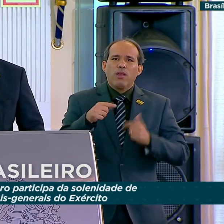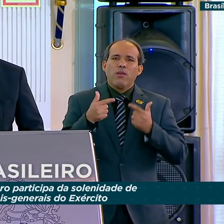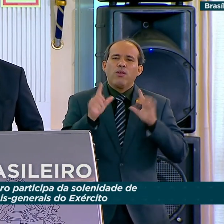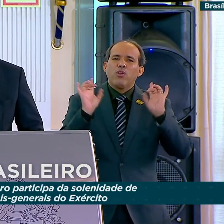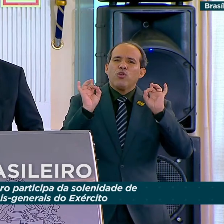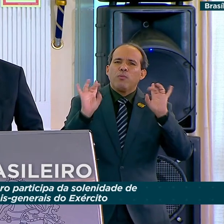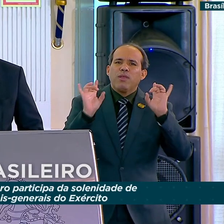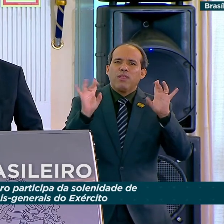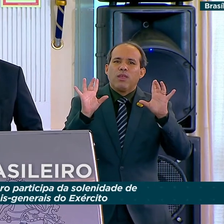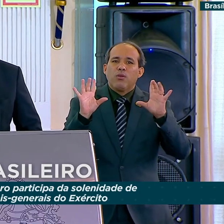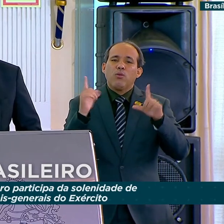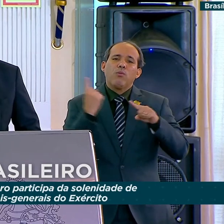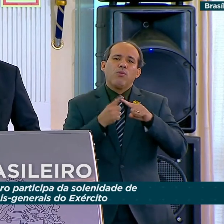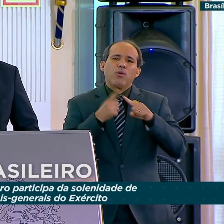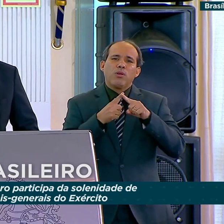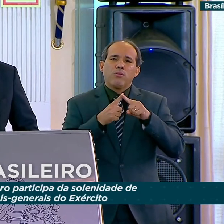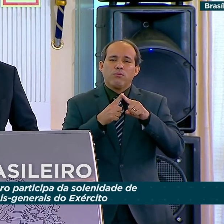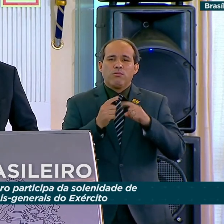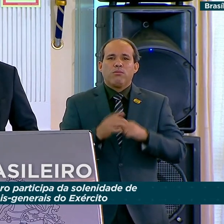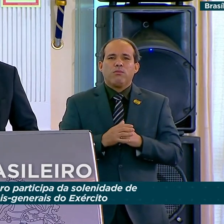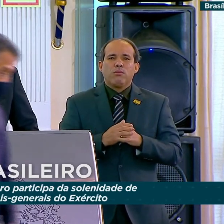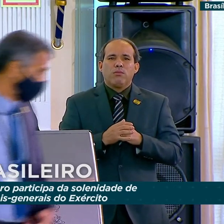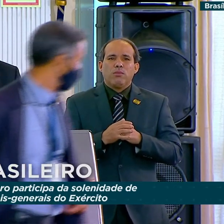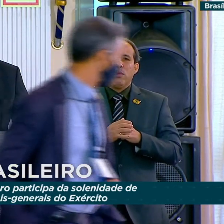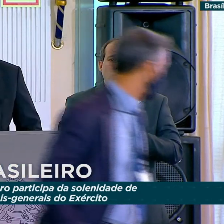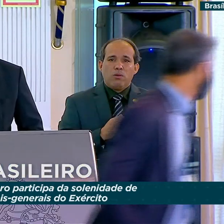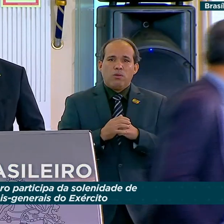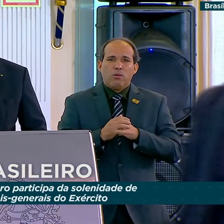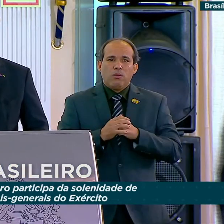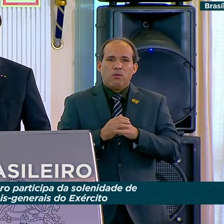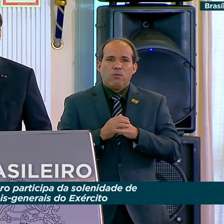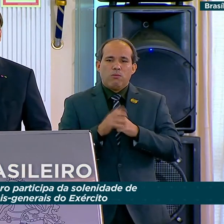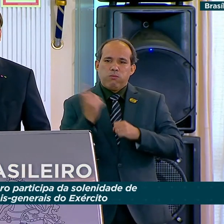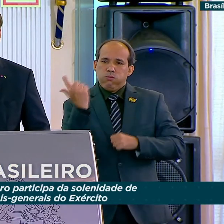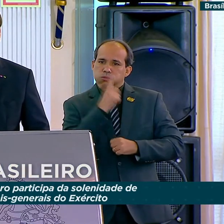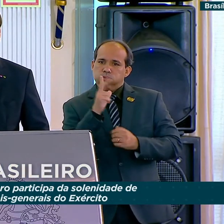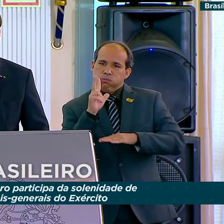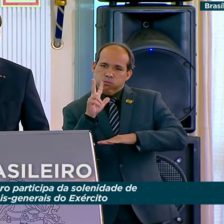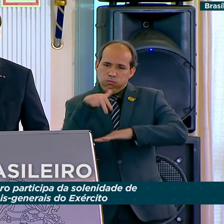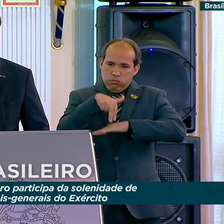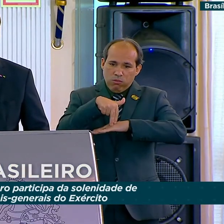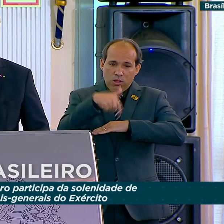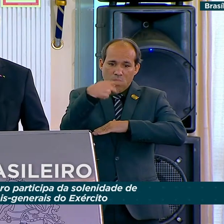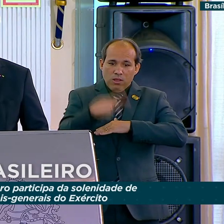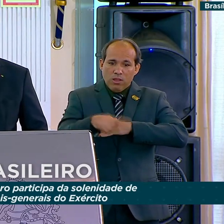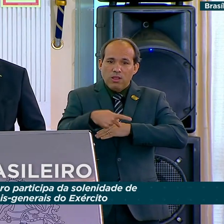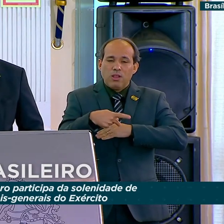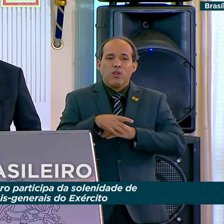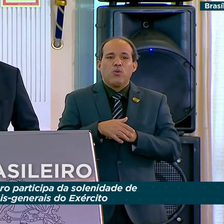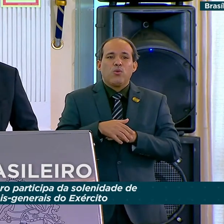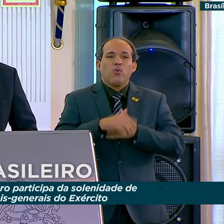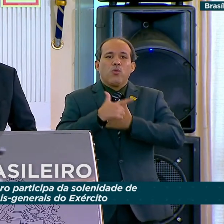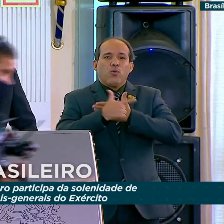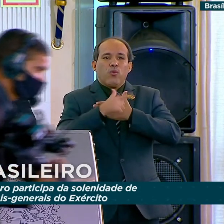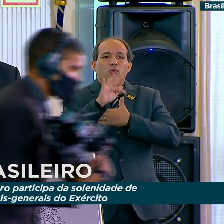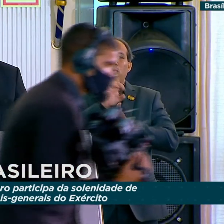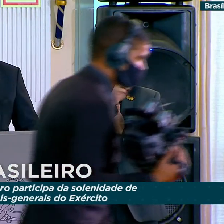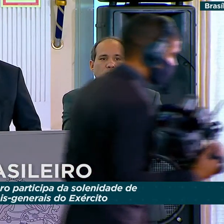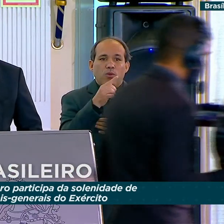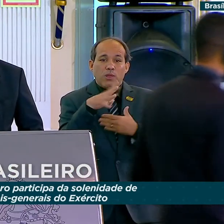por ocupamos essas posições e o nosso